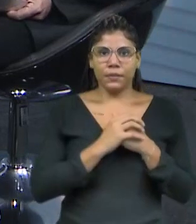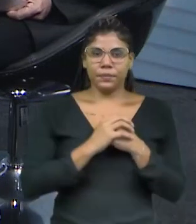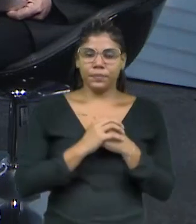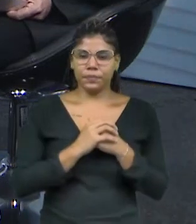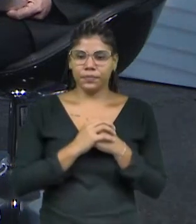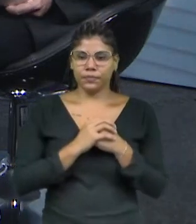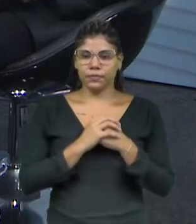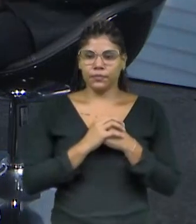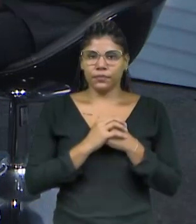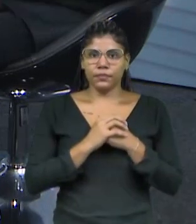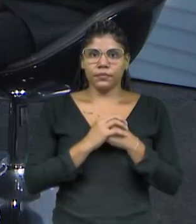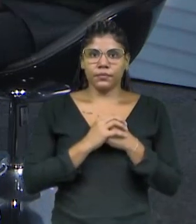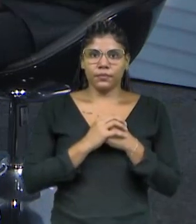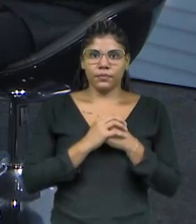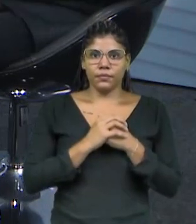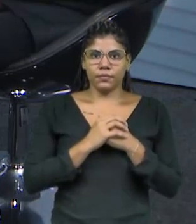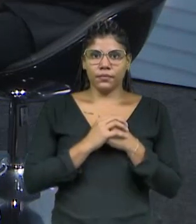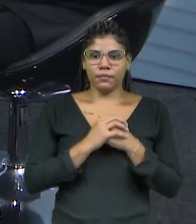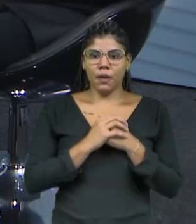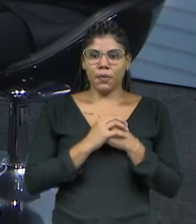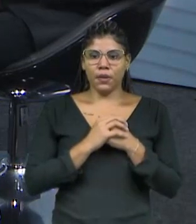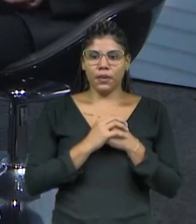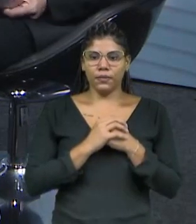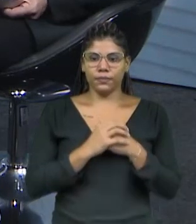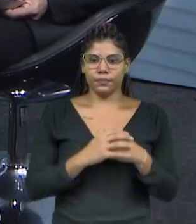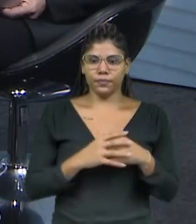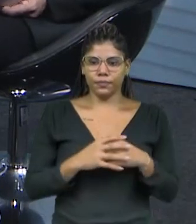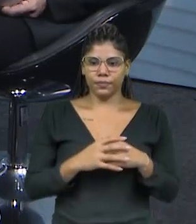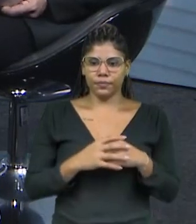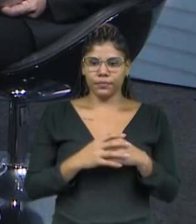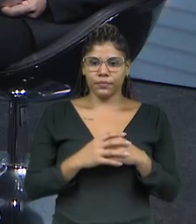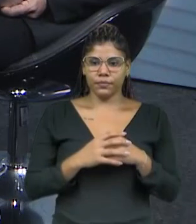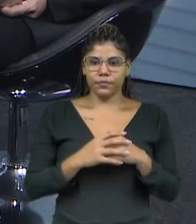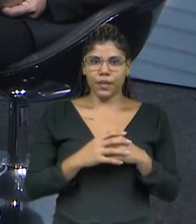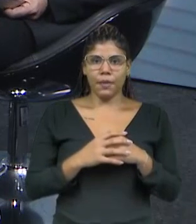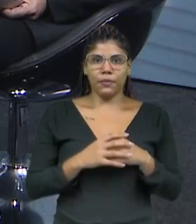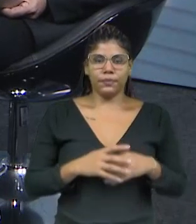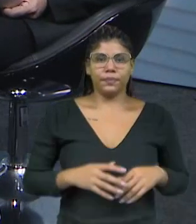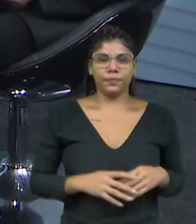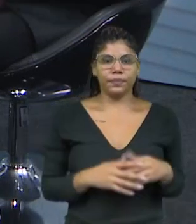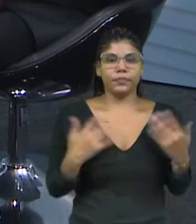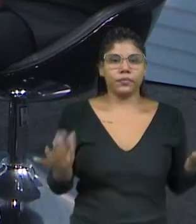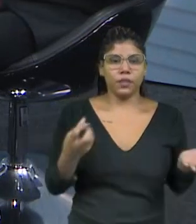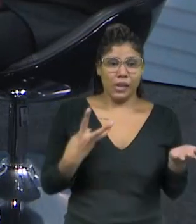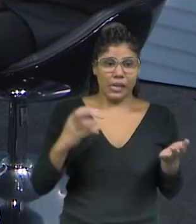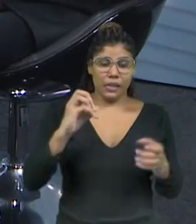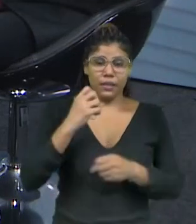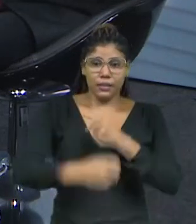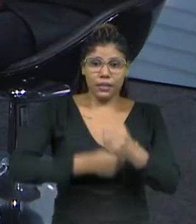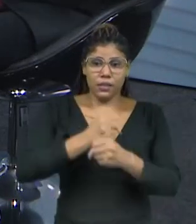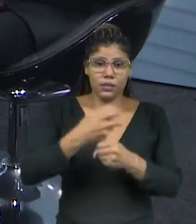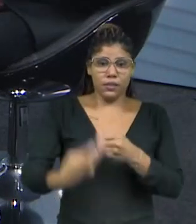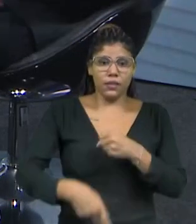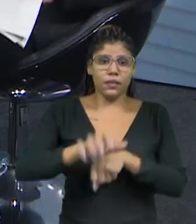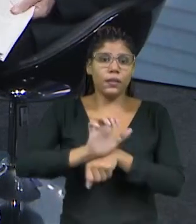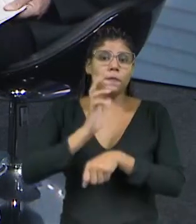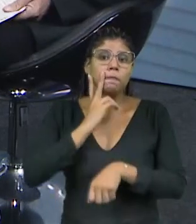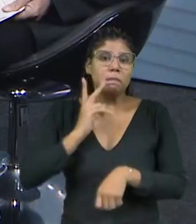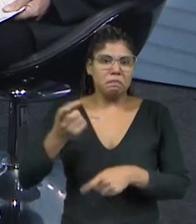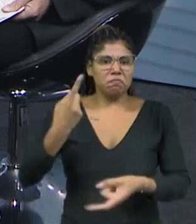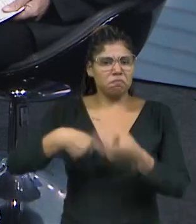caminhou, vamos botar aqui, o plano é para 30 anos. Se a gente pegar os últimos 30 anos do Ceará, claro que o Ceará deu um salto